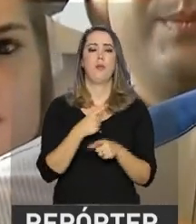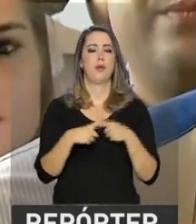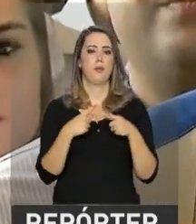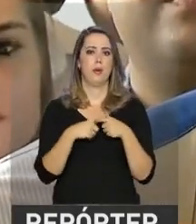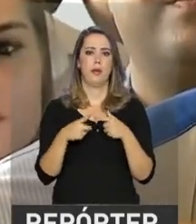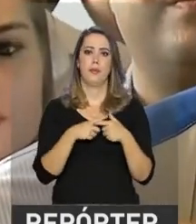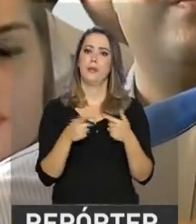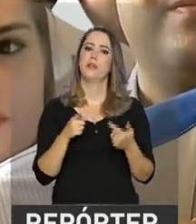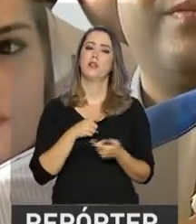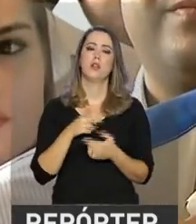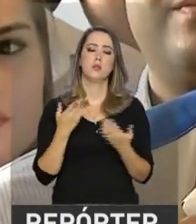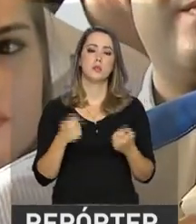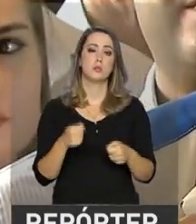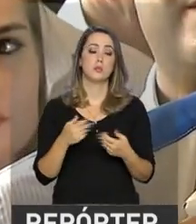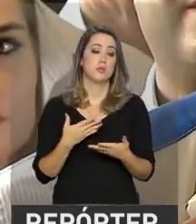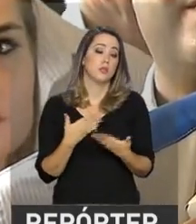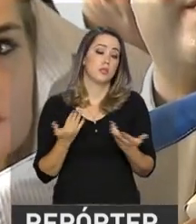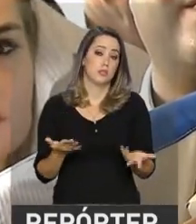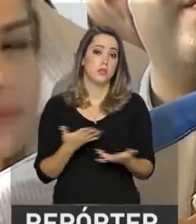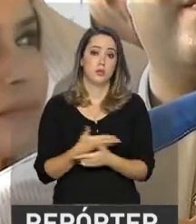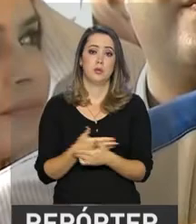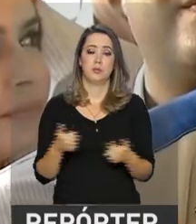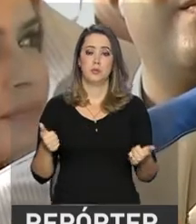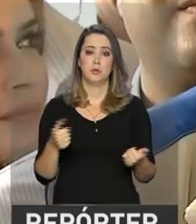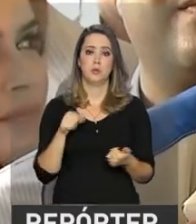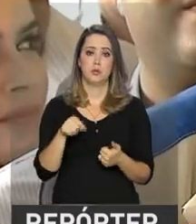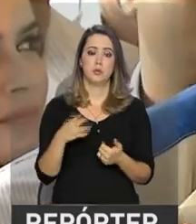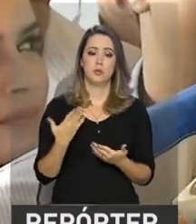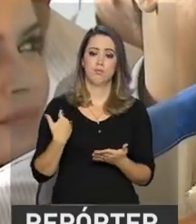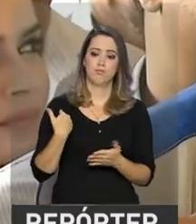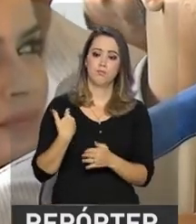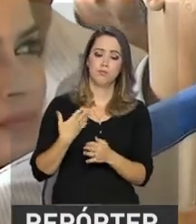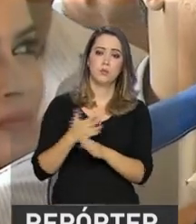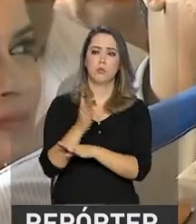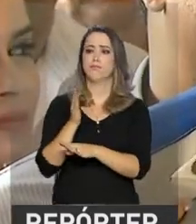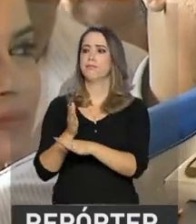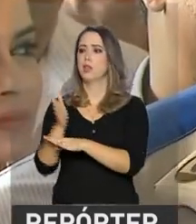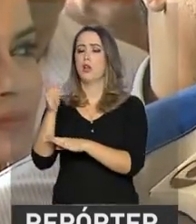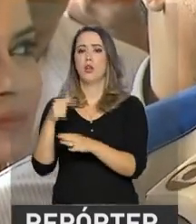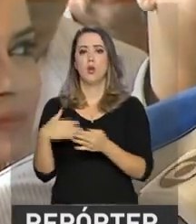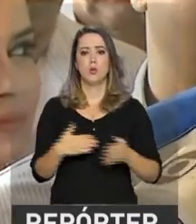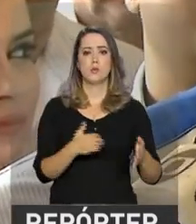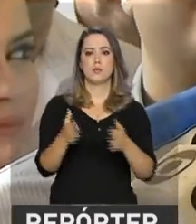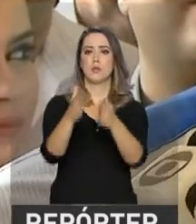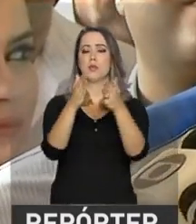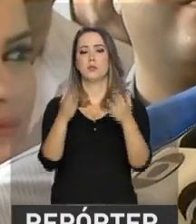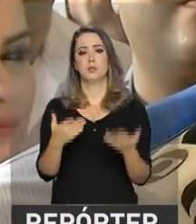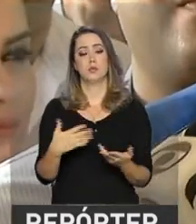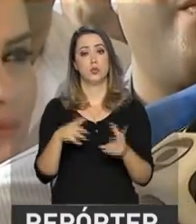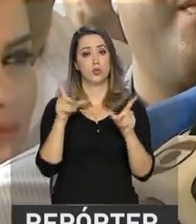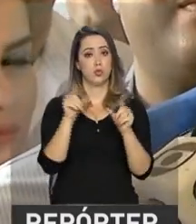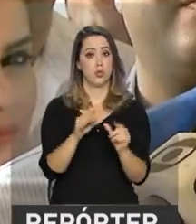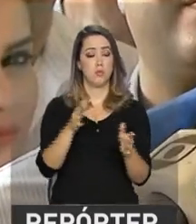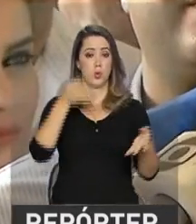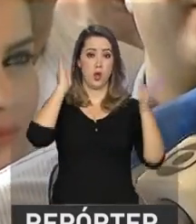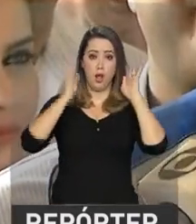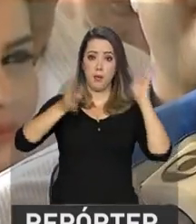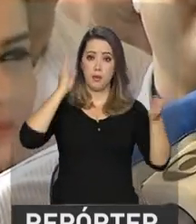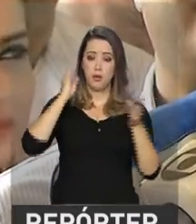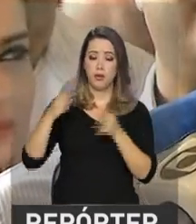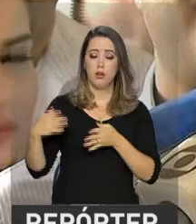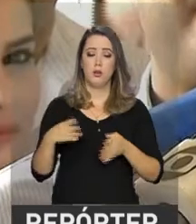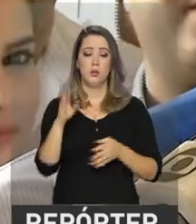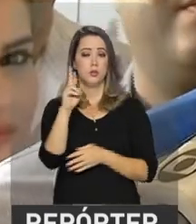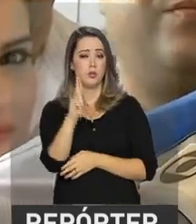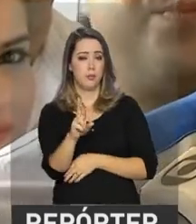isso vai, claro, melhorar o fluxo nas nossas estradas, vai desafogar o fluxo de caminhão nas rodovias brasileiras,